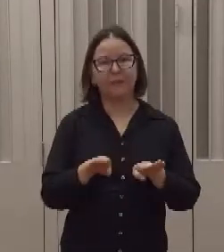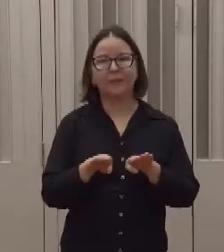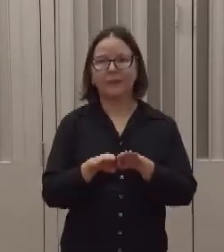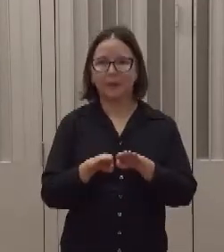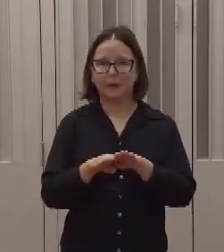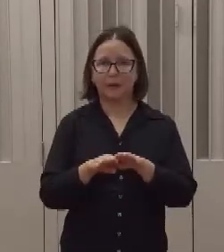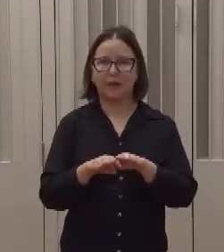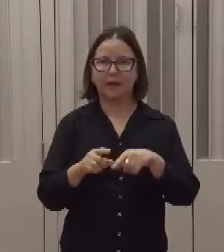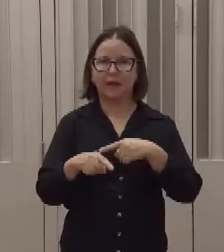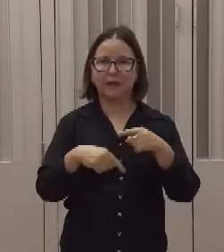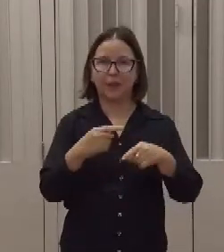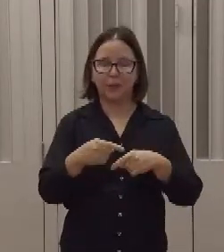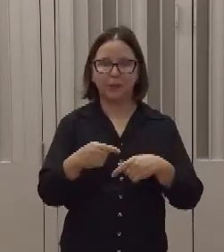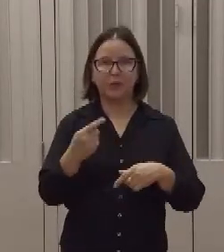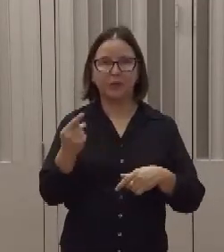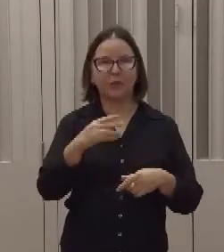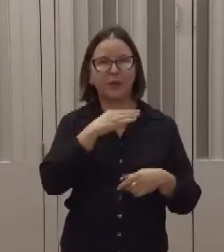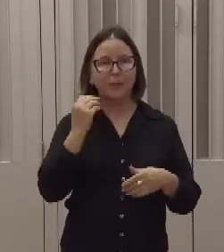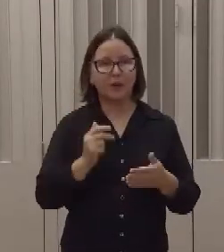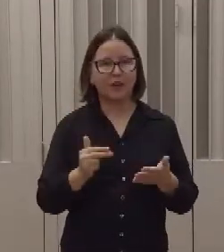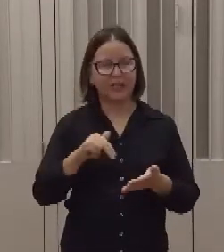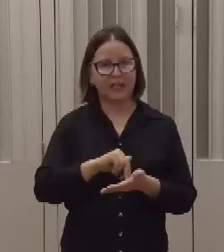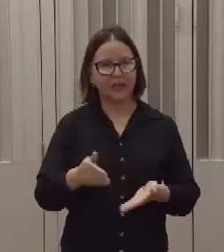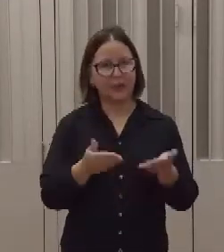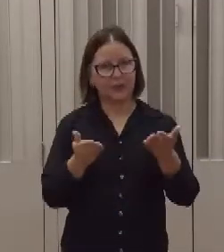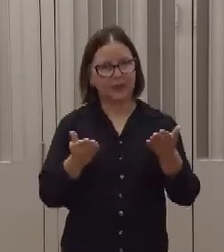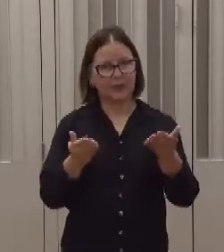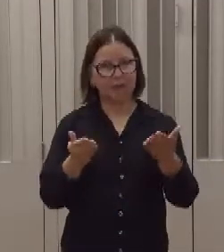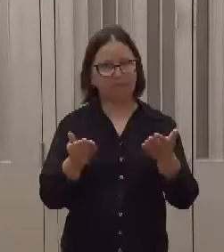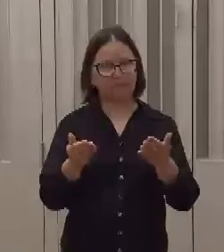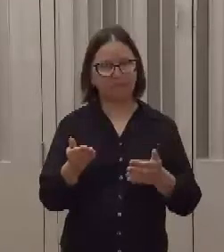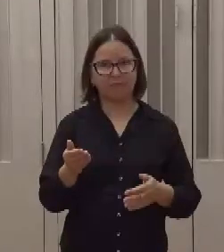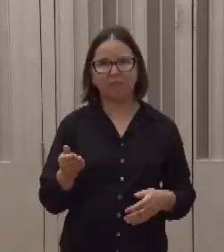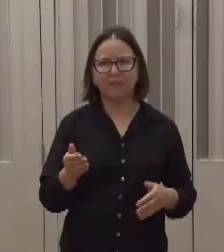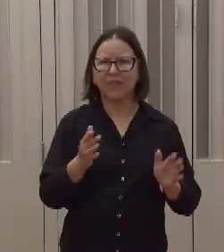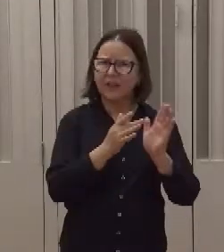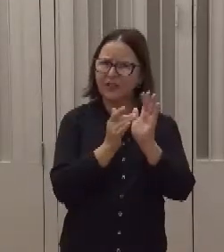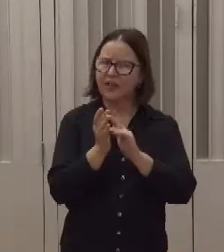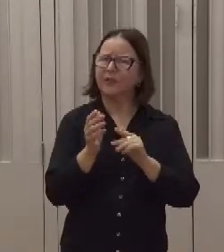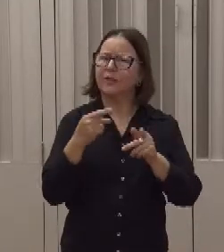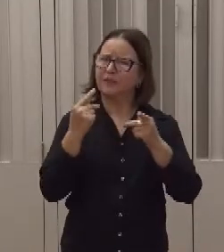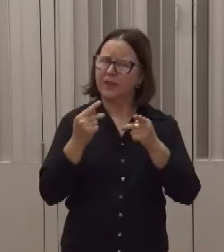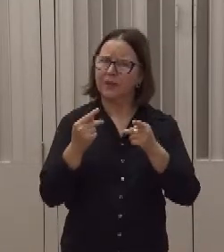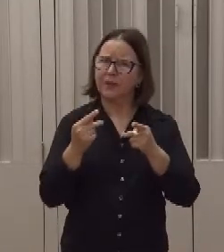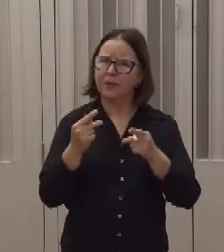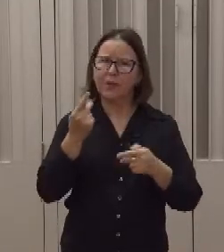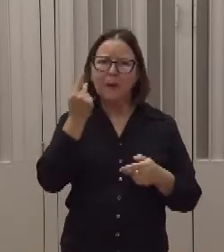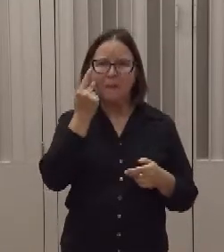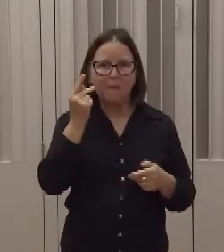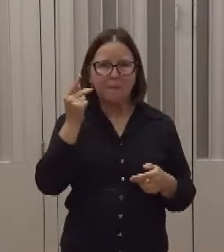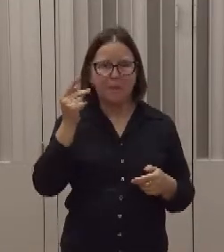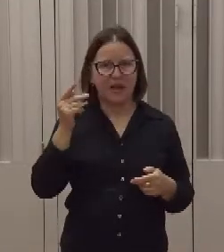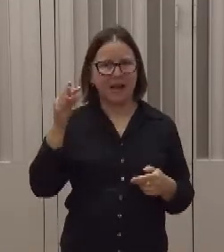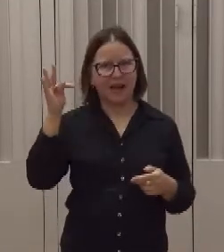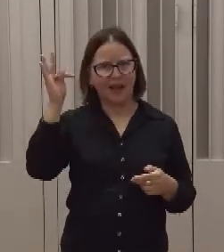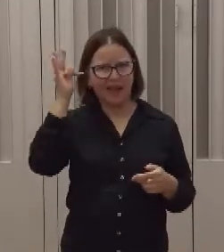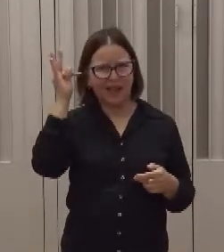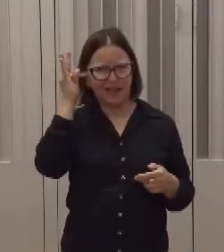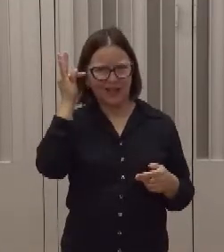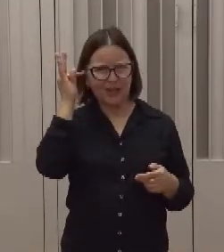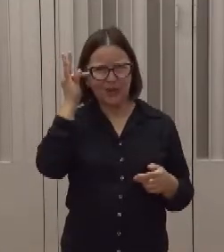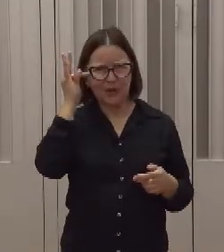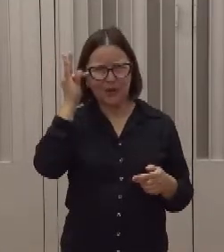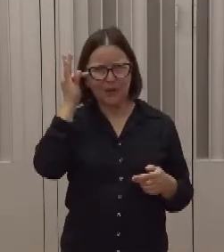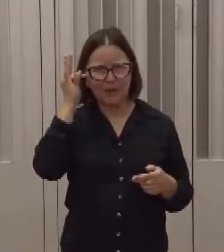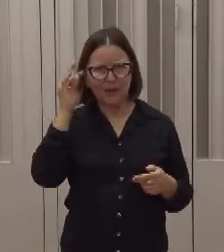E logo disse a Tomé: põe aqui o dedo e vê as minhas mãos. Chega também a